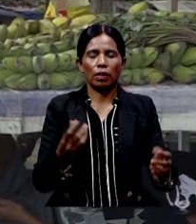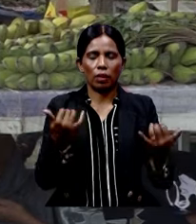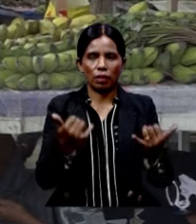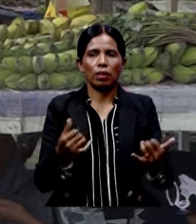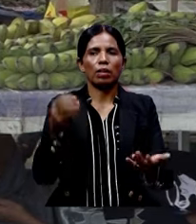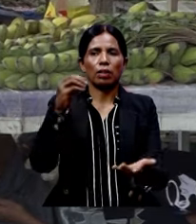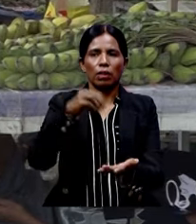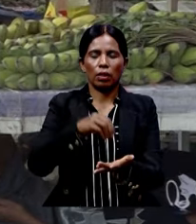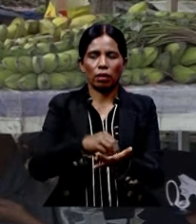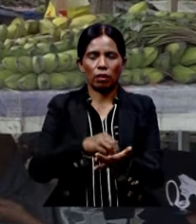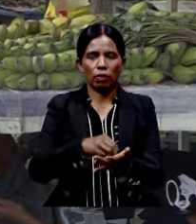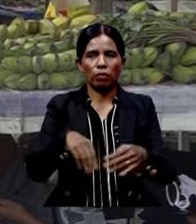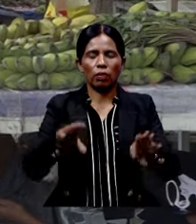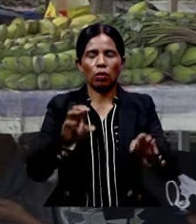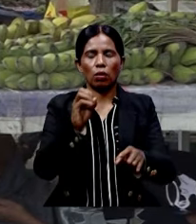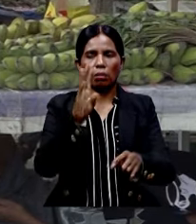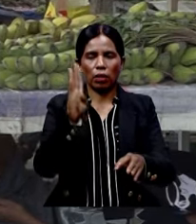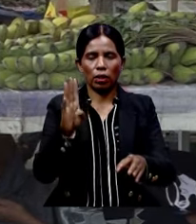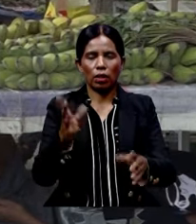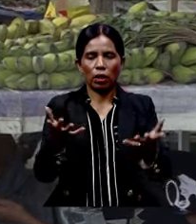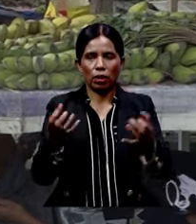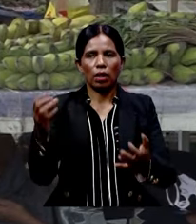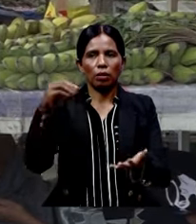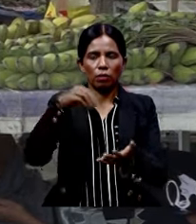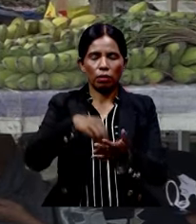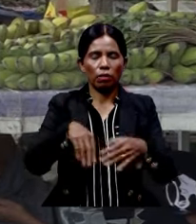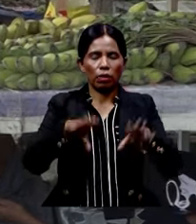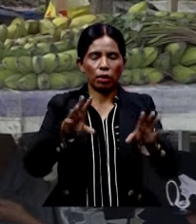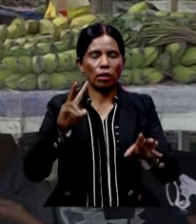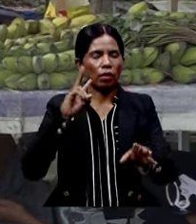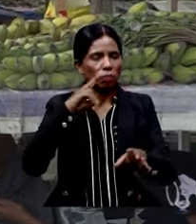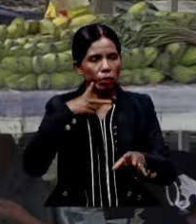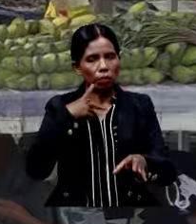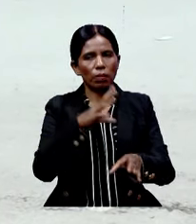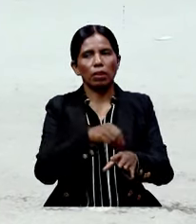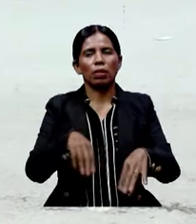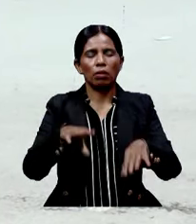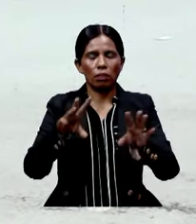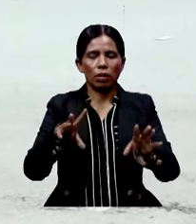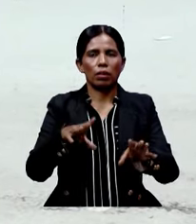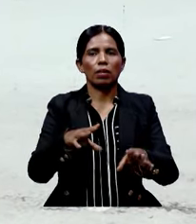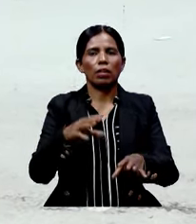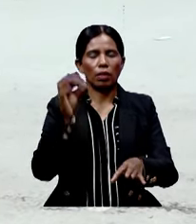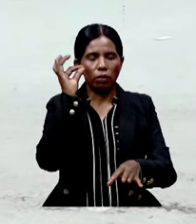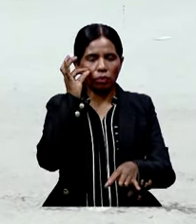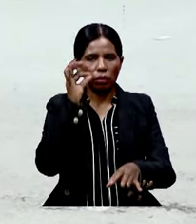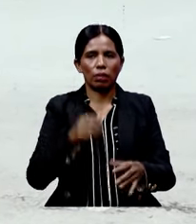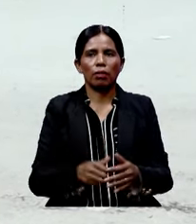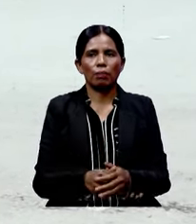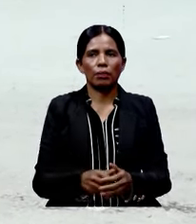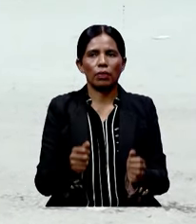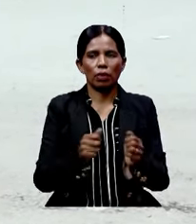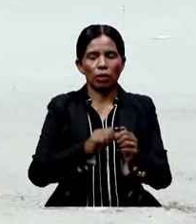tau ni bel faane la obe mes nia tau tam la aifuan baluba moro moro tam baluba. O preocupação